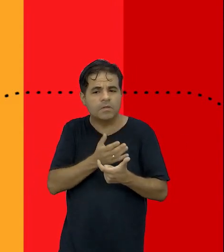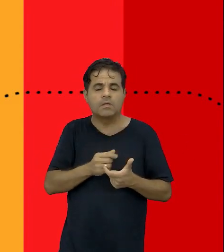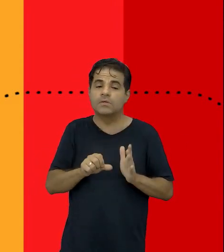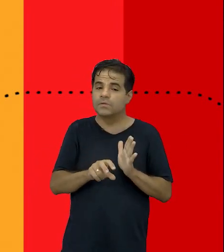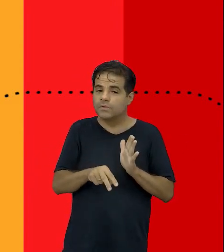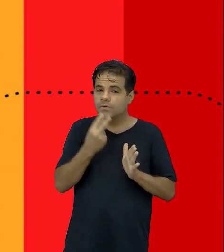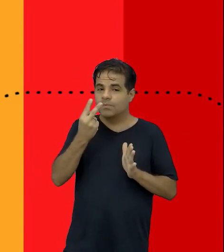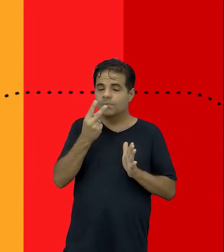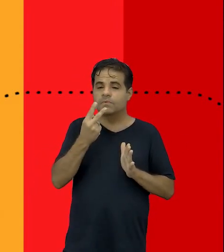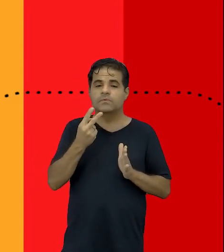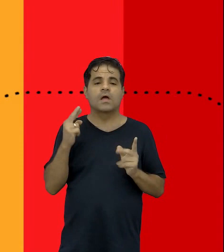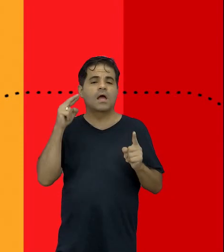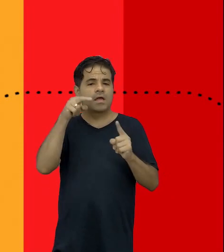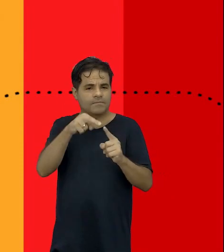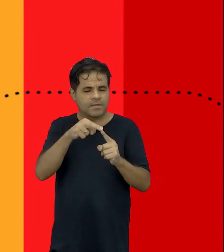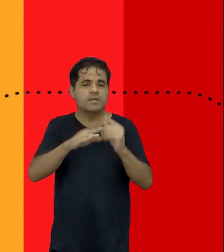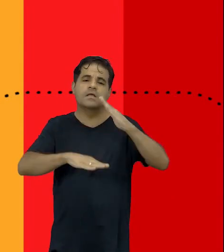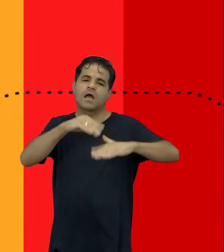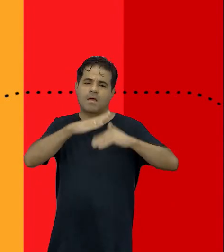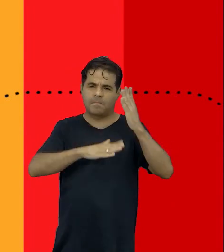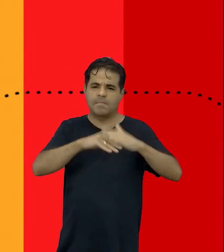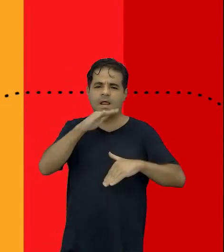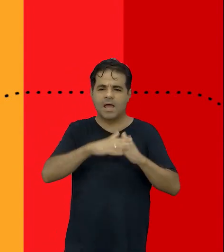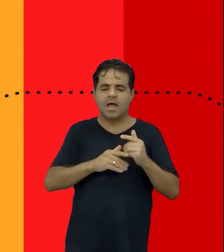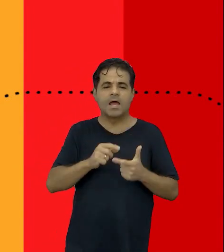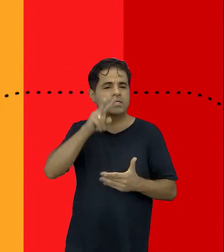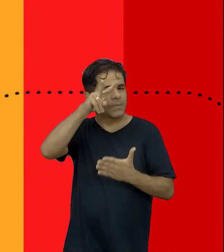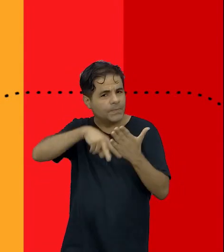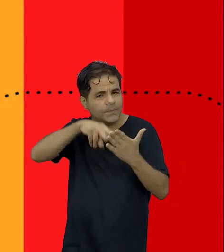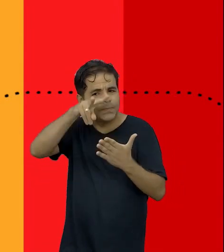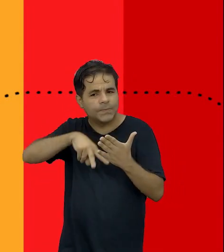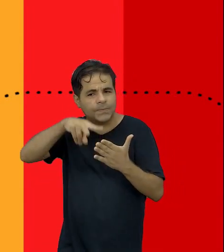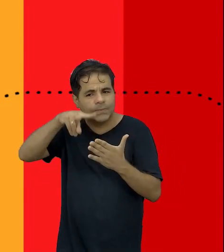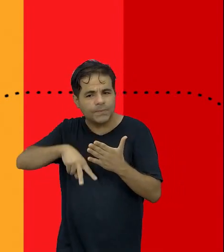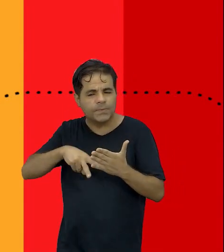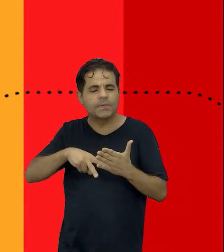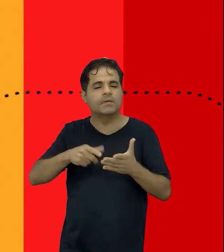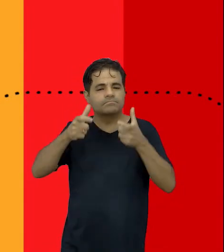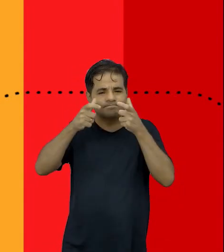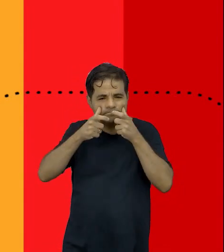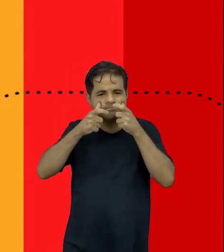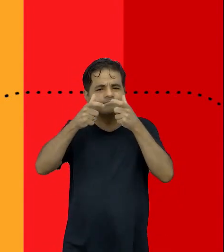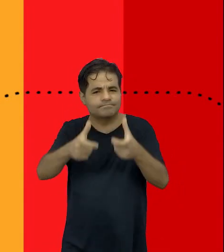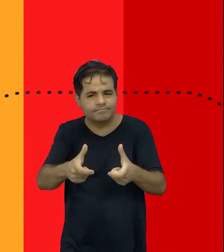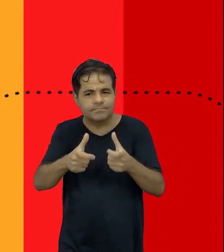segundo, referente às práticas de leitura. Vamos lá.